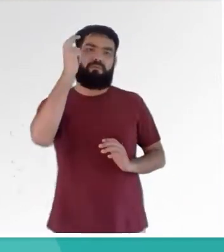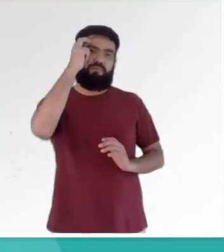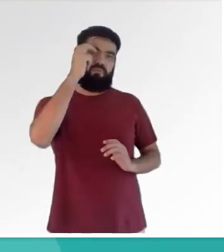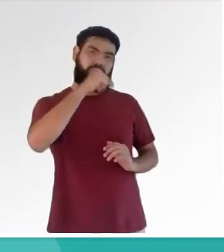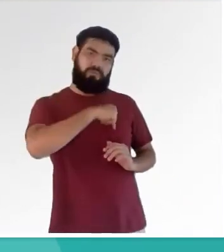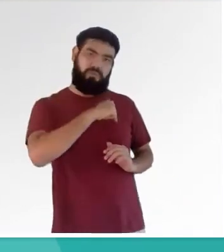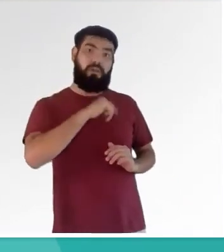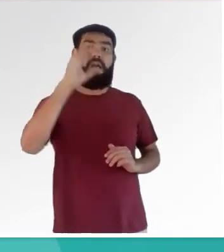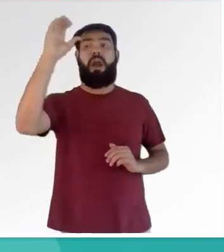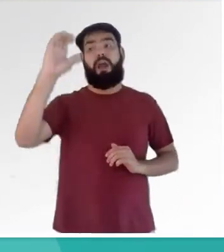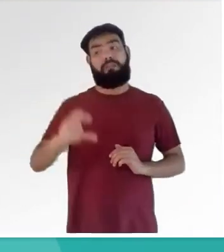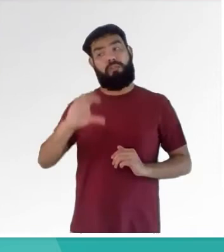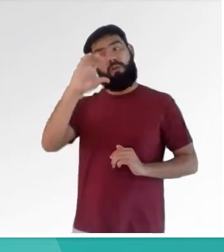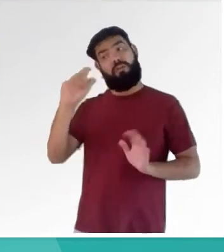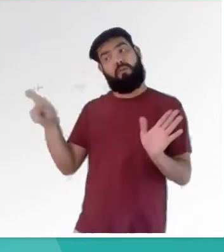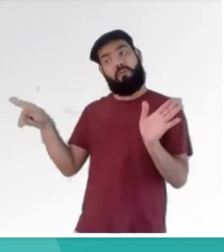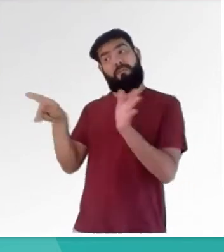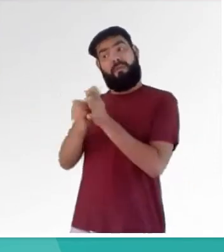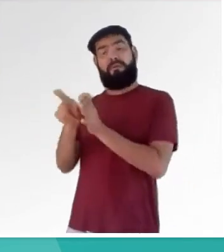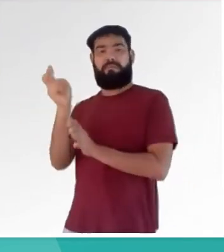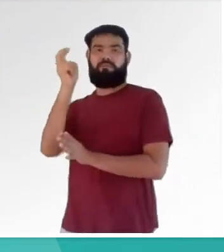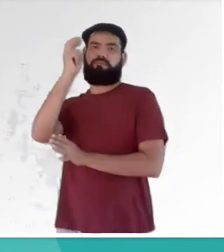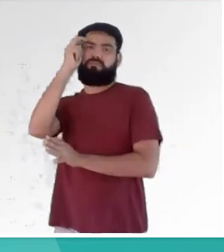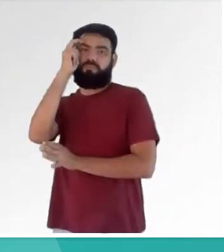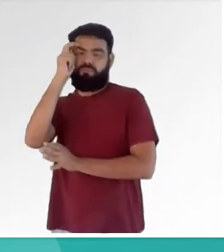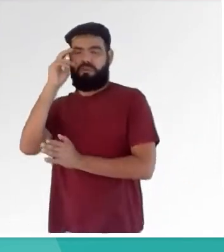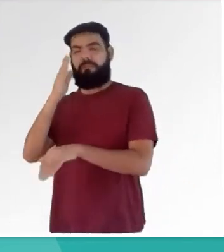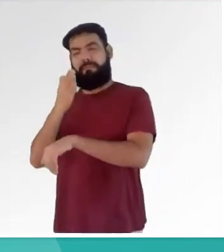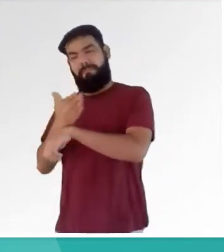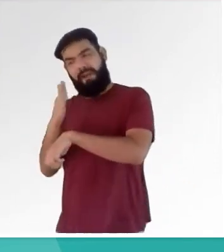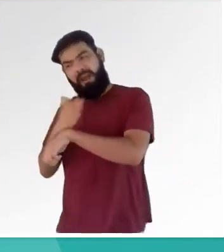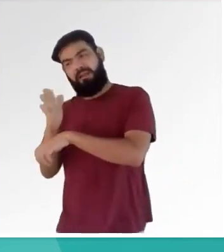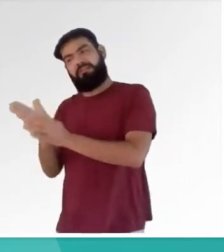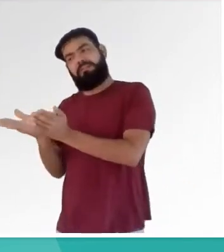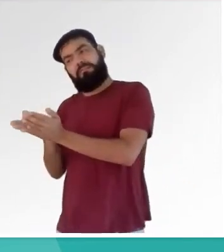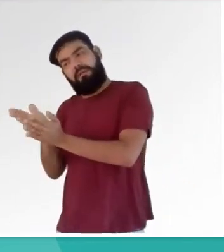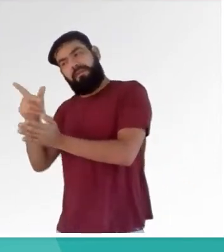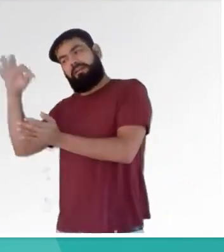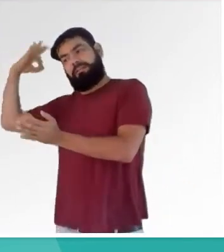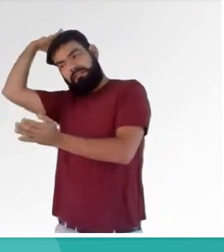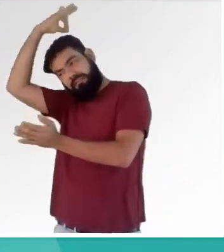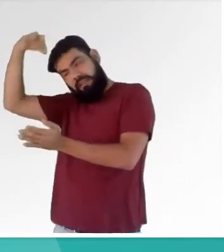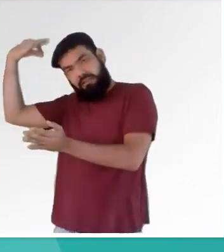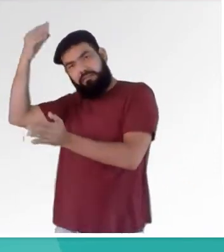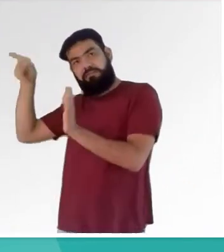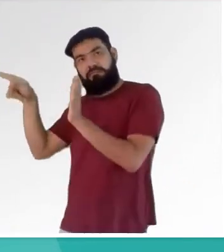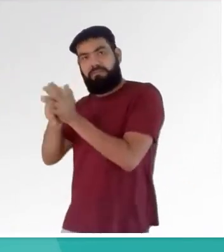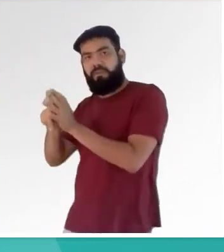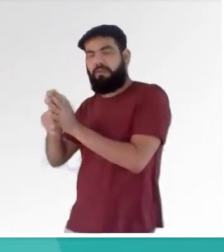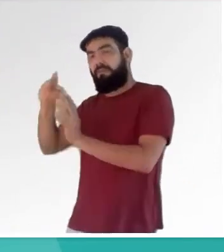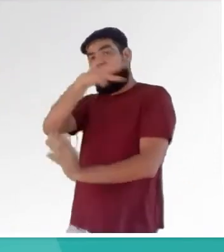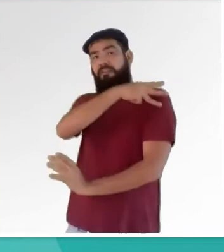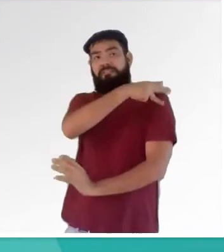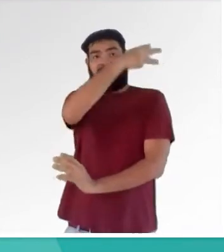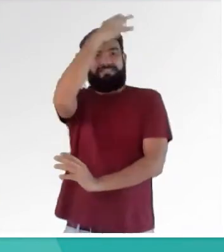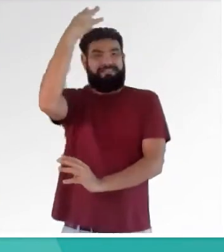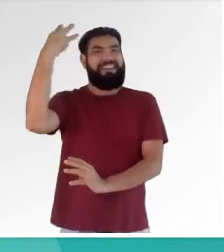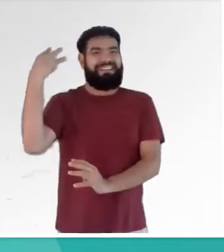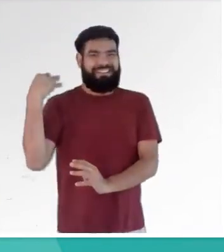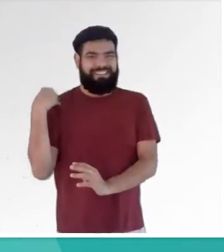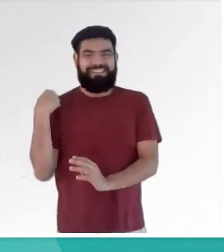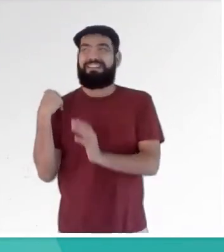católicos têm a sua prática e sua doutrina, seus santos, né? A Virgem Maria, suas